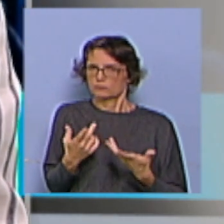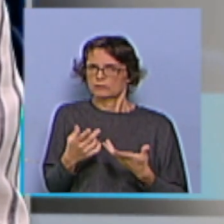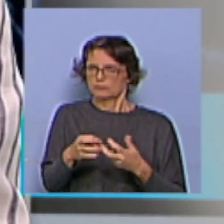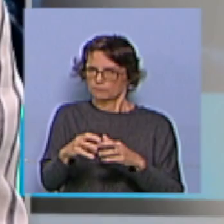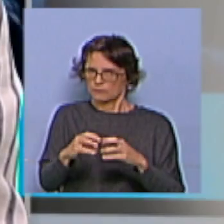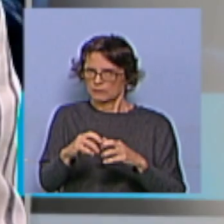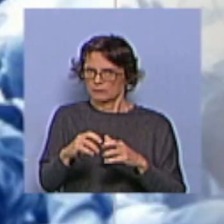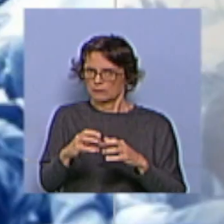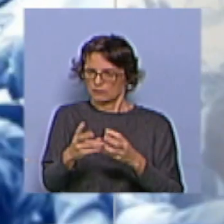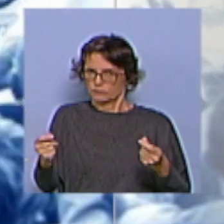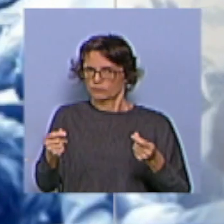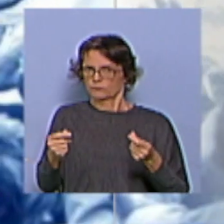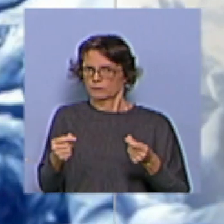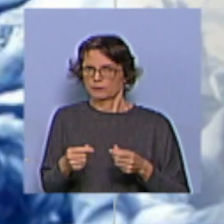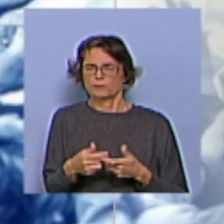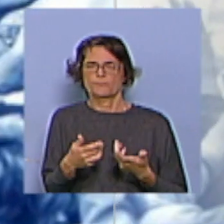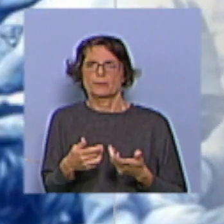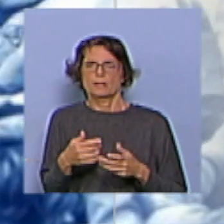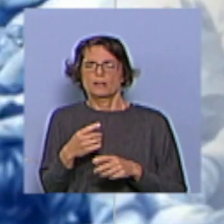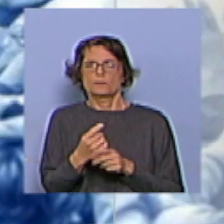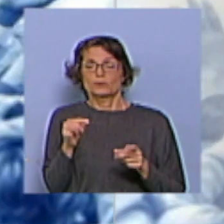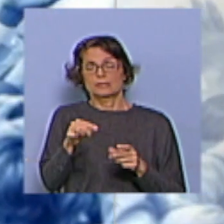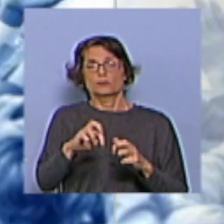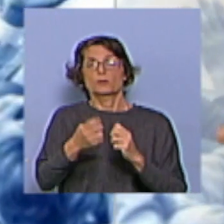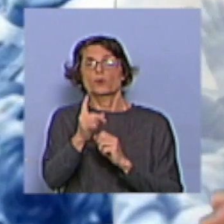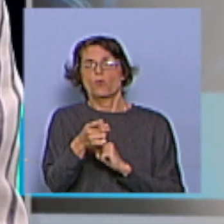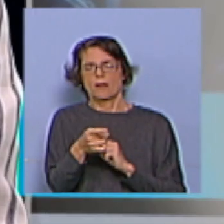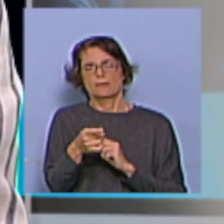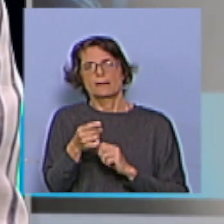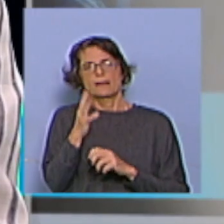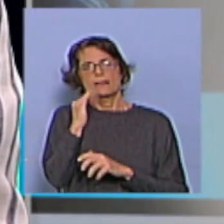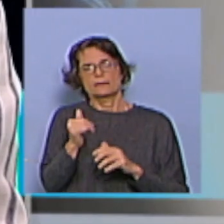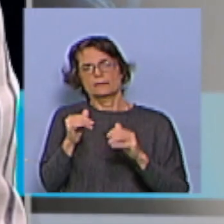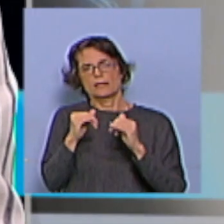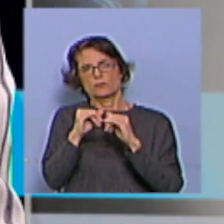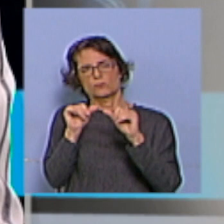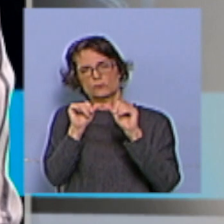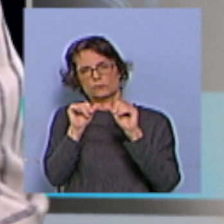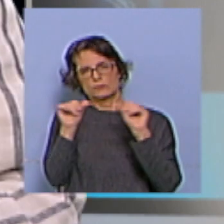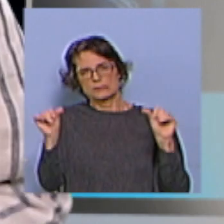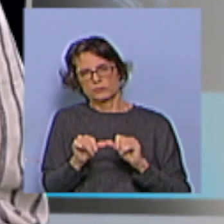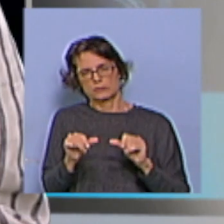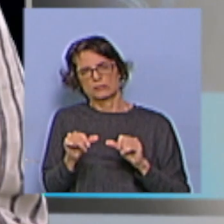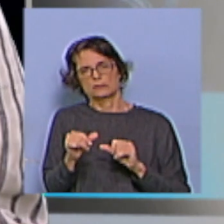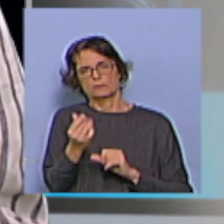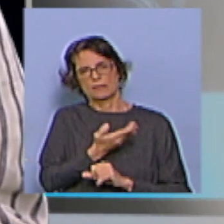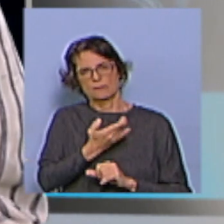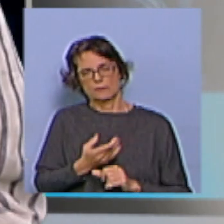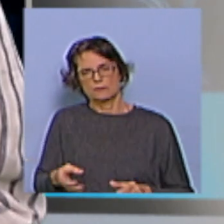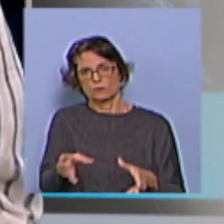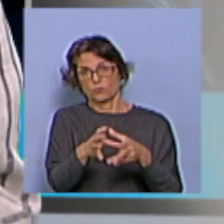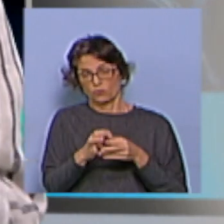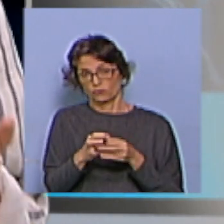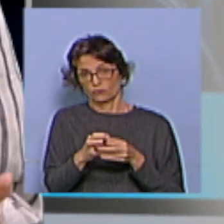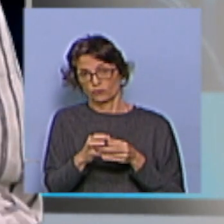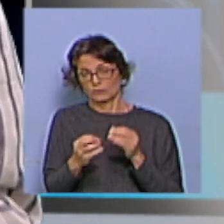era criar um mecanismo de emissão de dívida conjunta que desse a todos os países